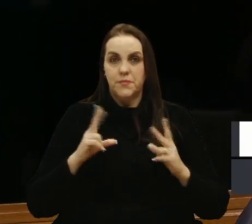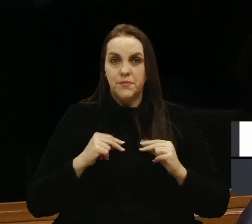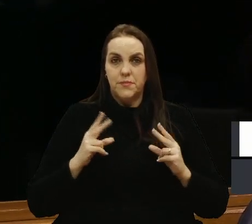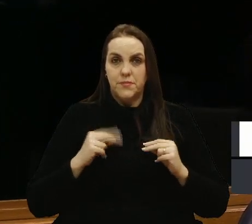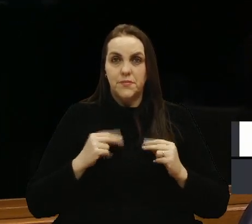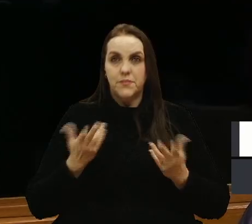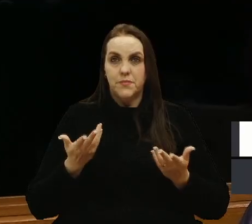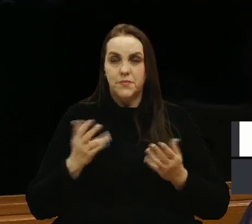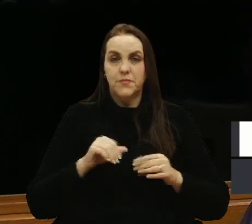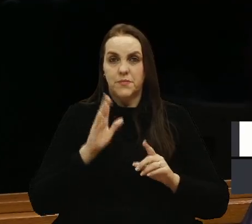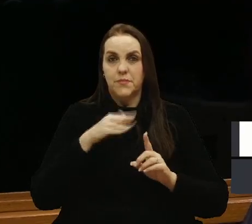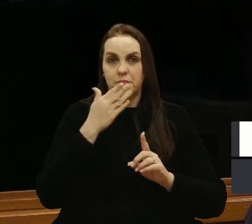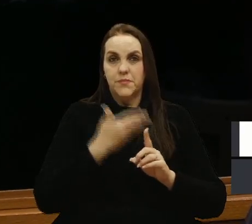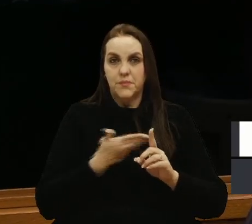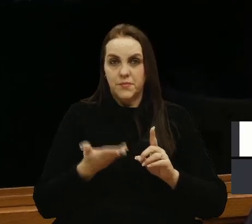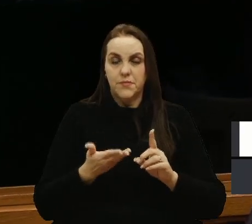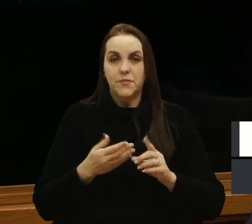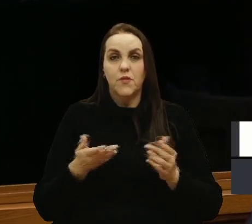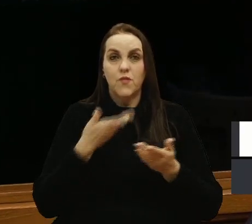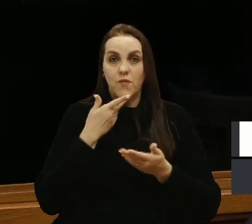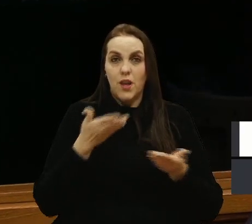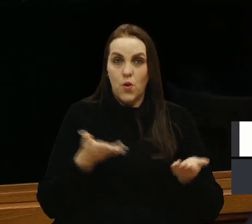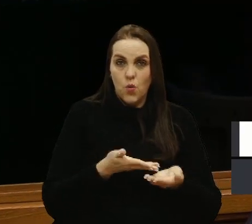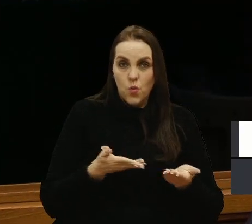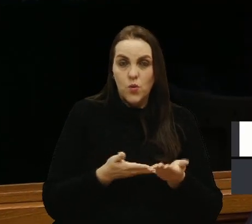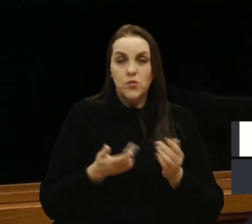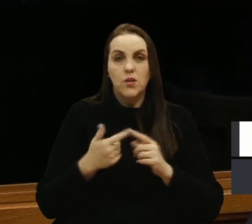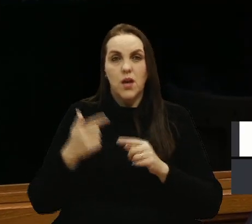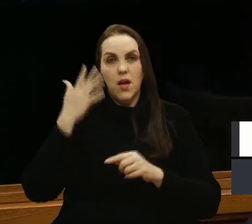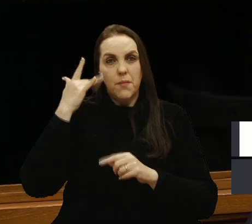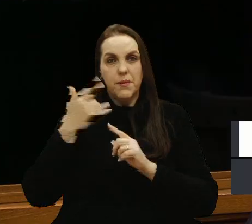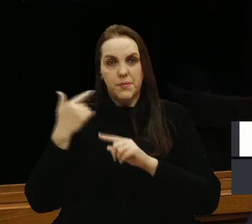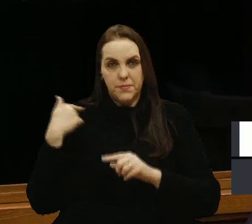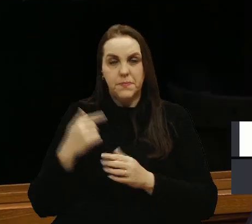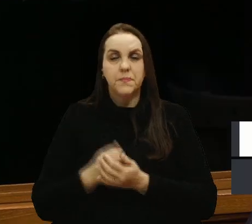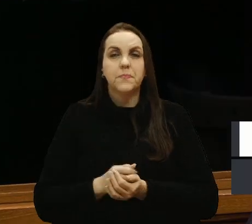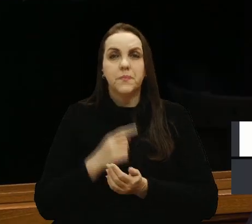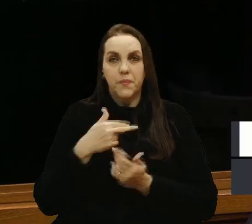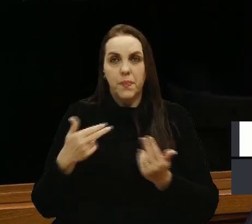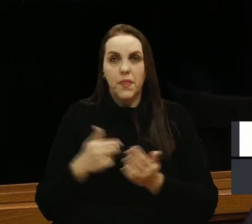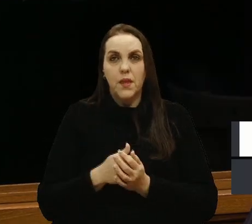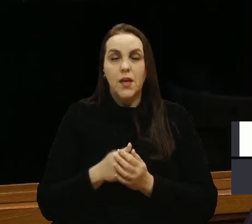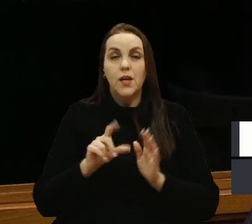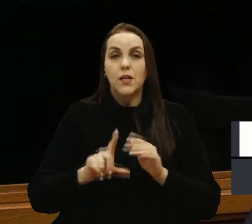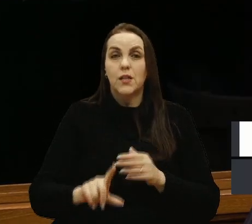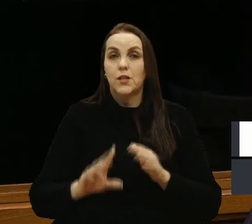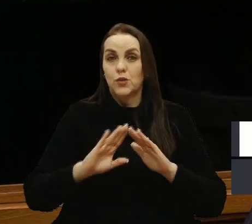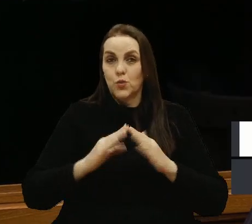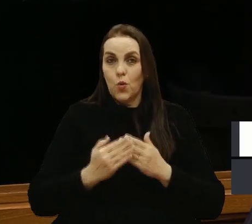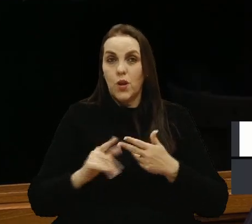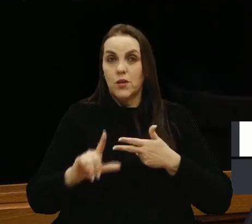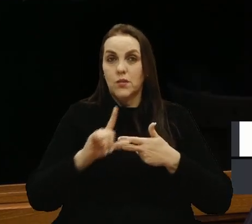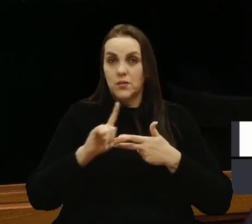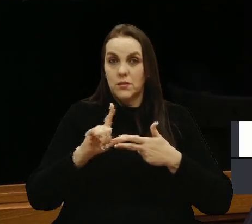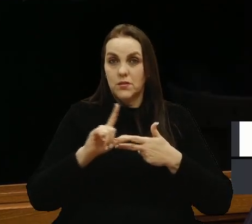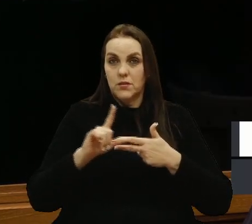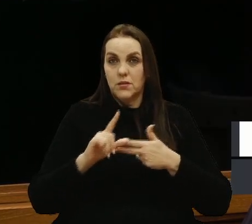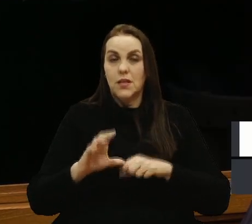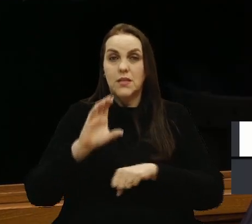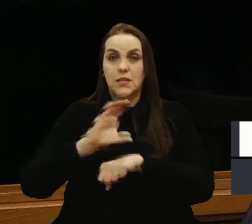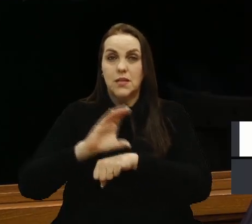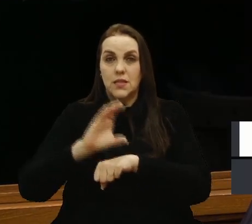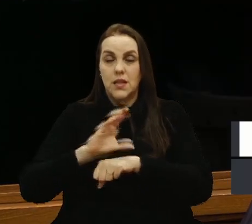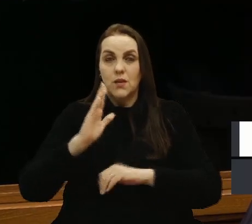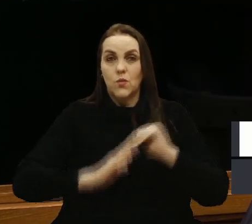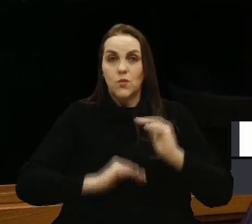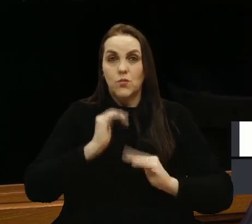Eu vou falar de algumas hoje e de outras amanhã. Primeiro, parabenizar a nossa Escola do Legislativo e a Escola CETEC pelo projeto Construindo